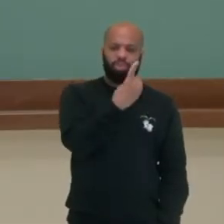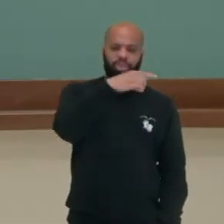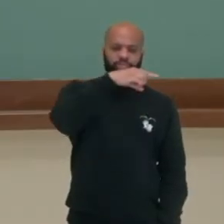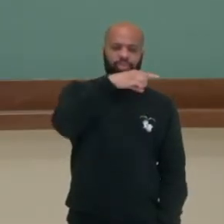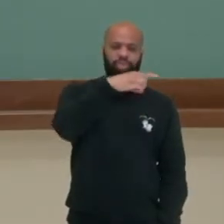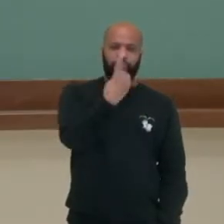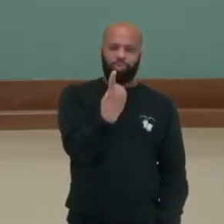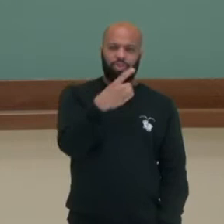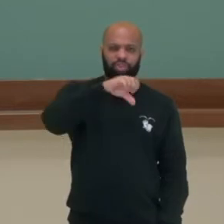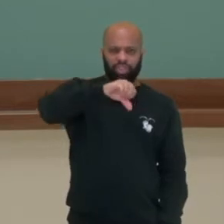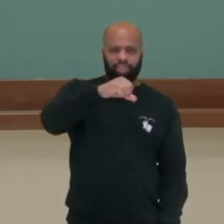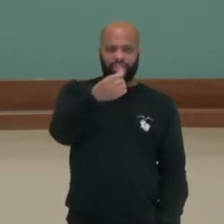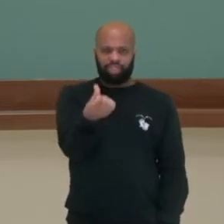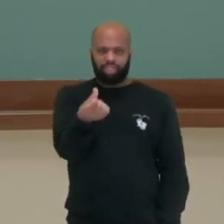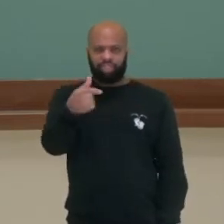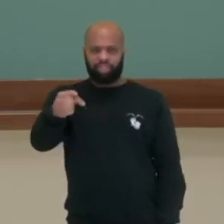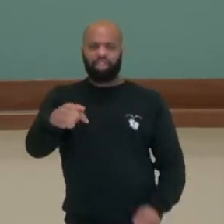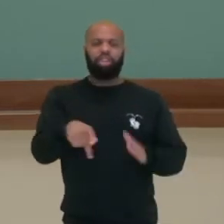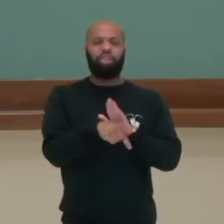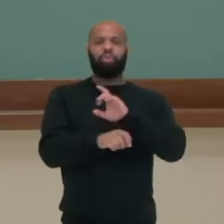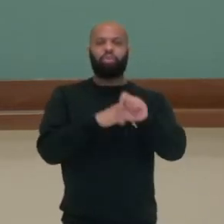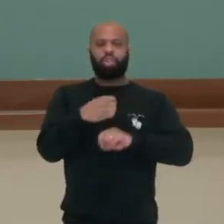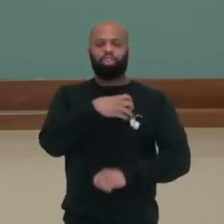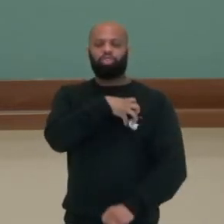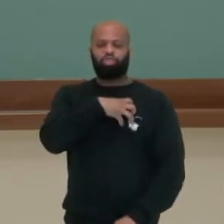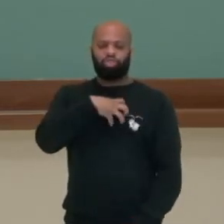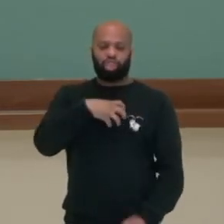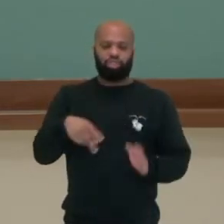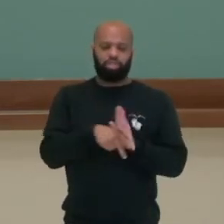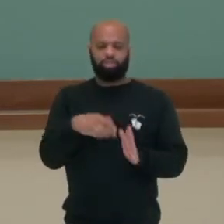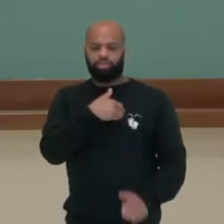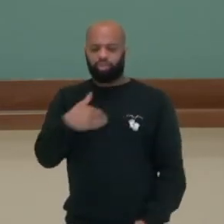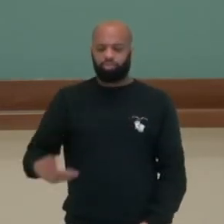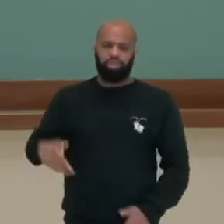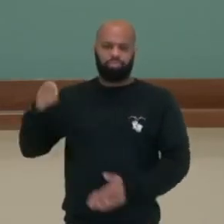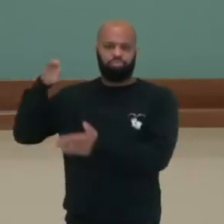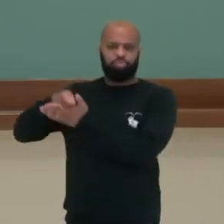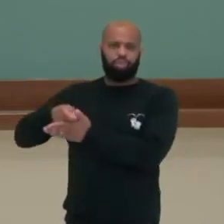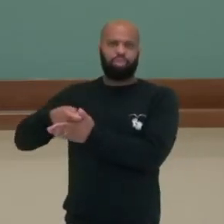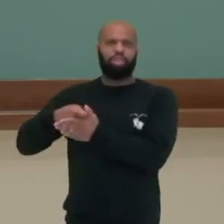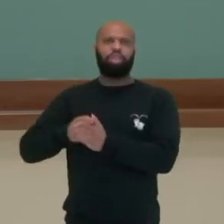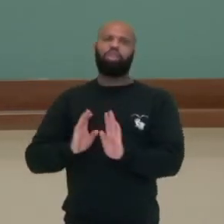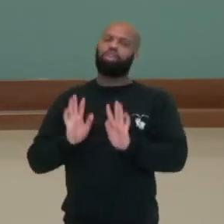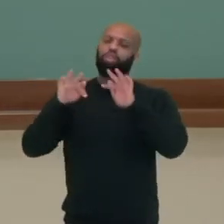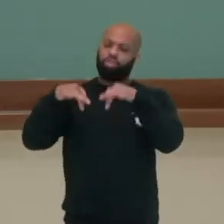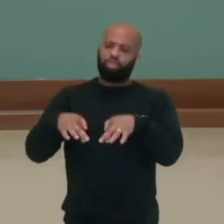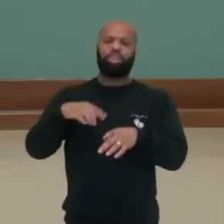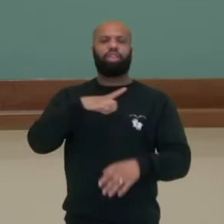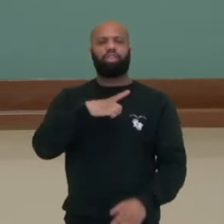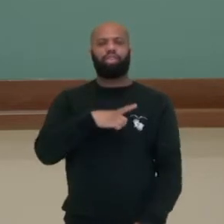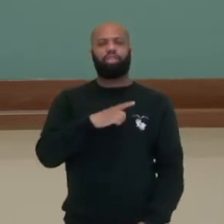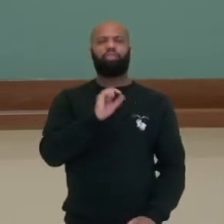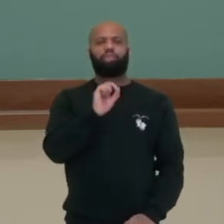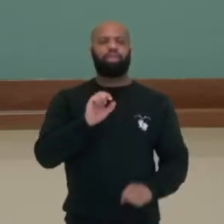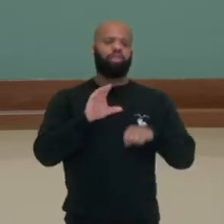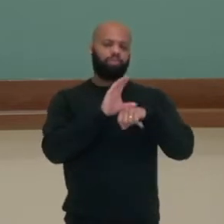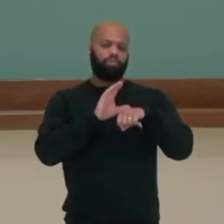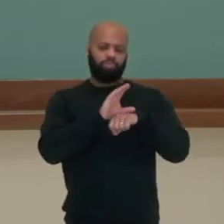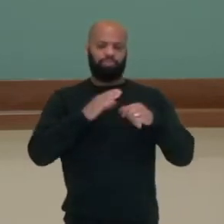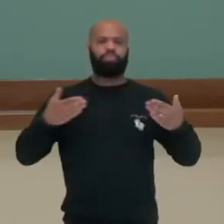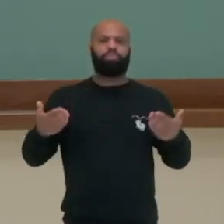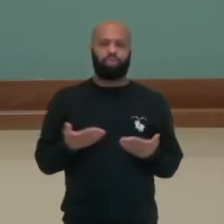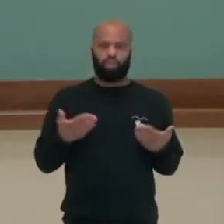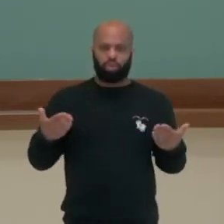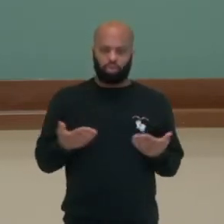regime militar no Brasil, portanto colocando as características do governo militar. E, por fim, a Constituição atual